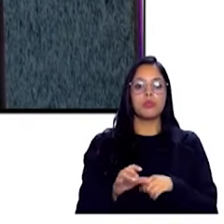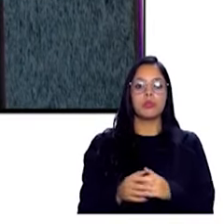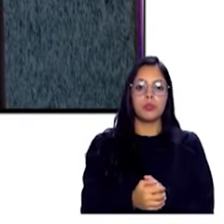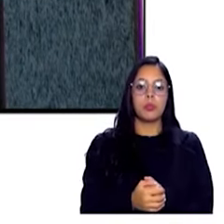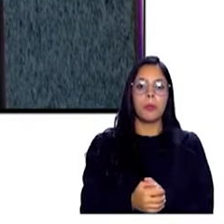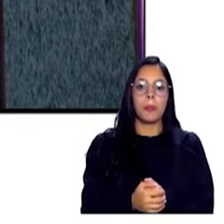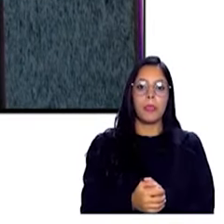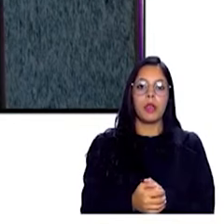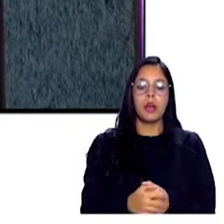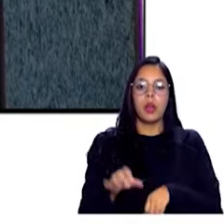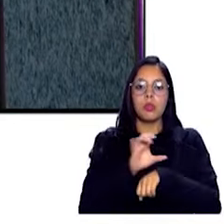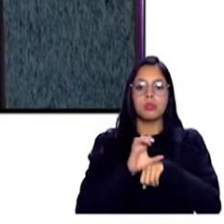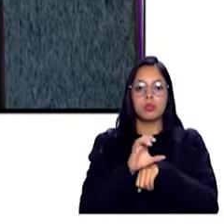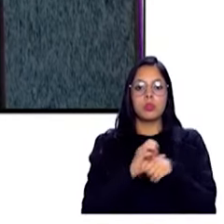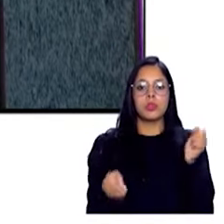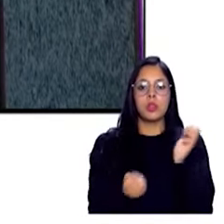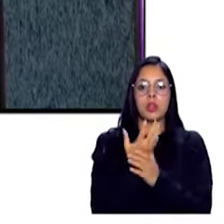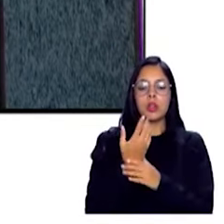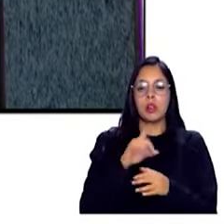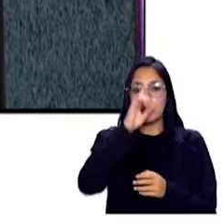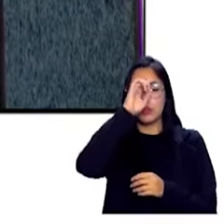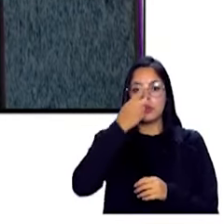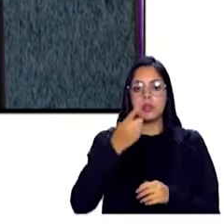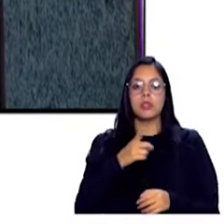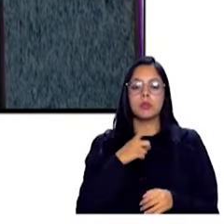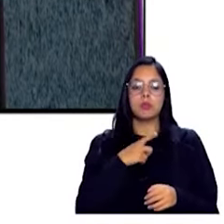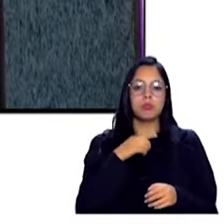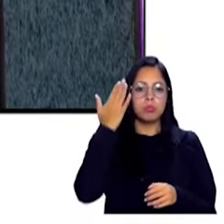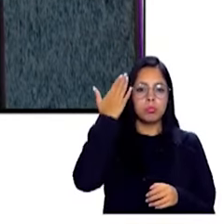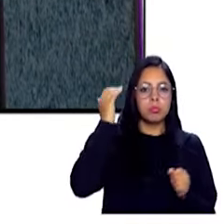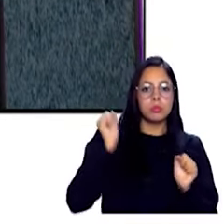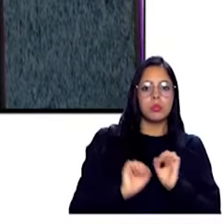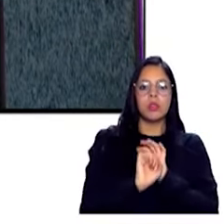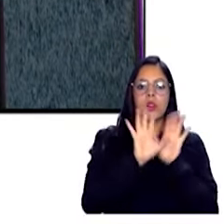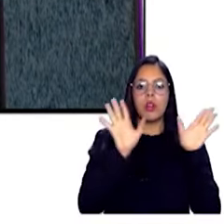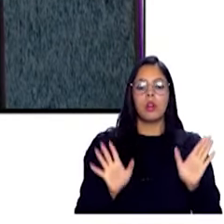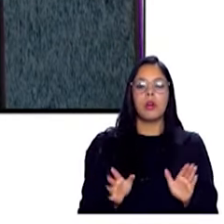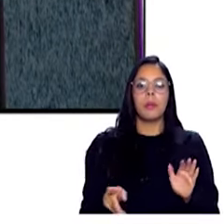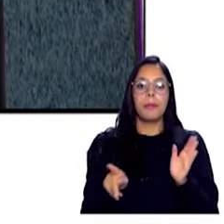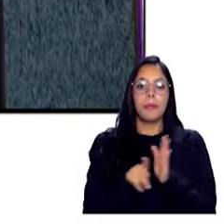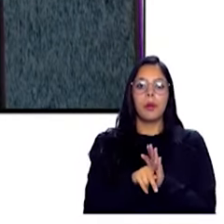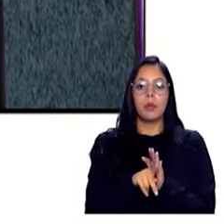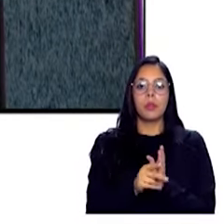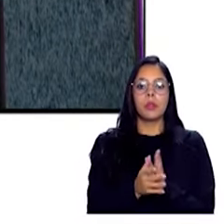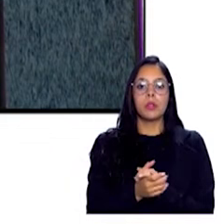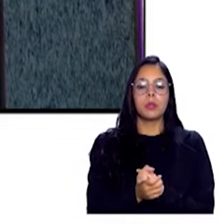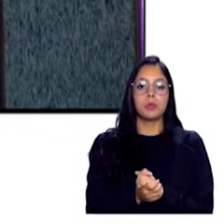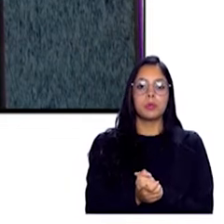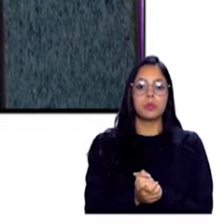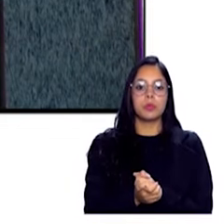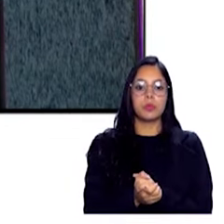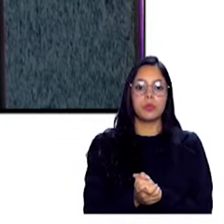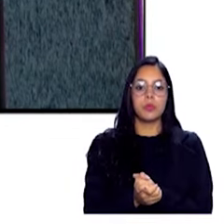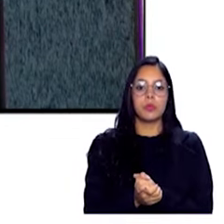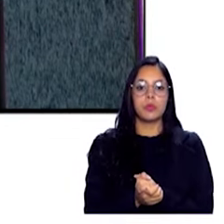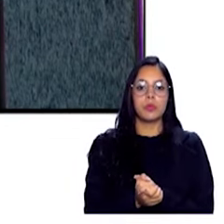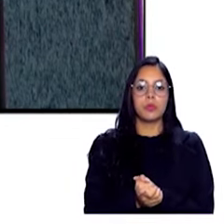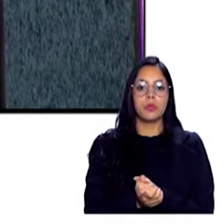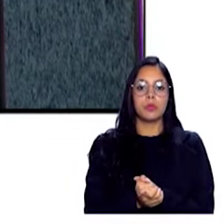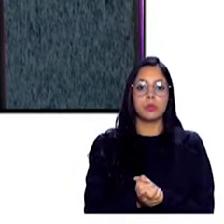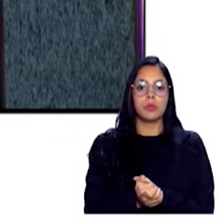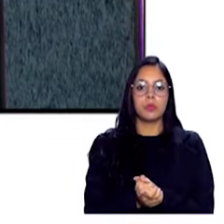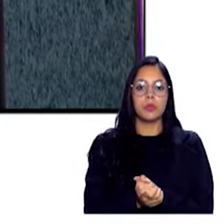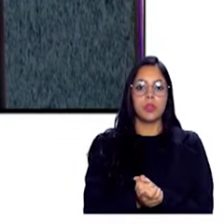constitucional cria a ideia de sentença interpretativa eh eh de